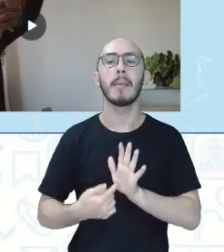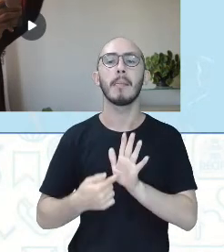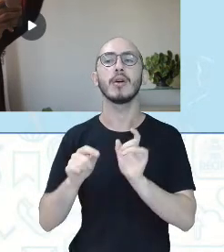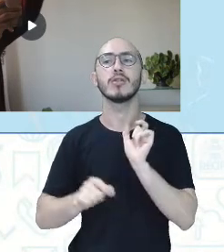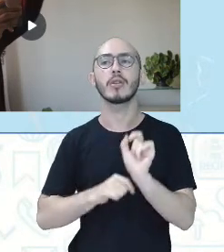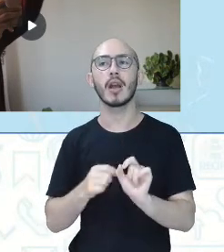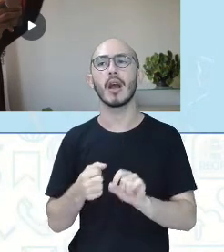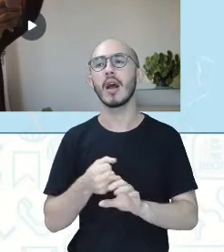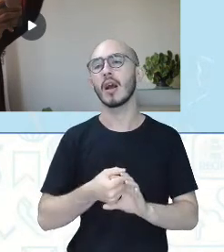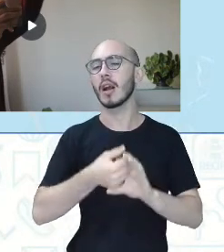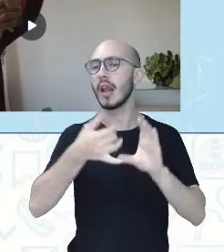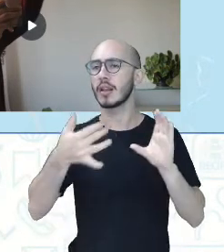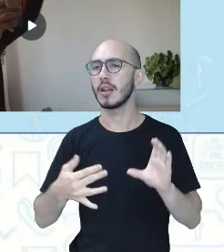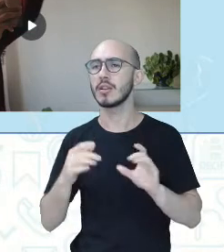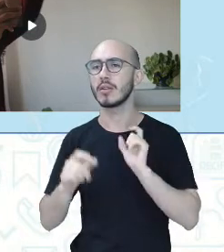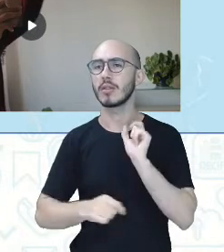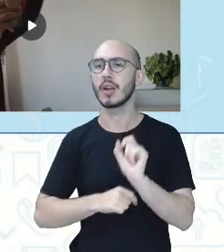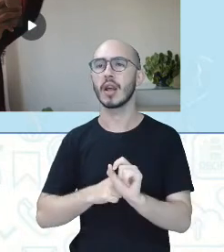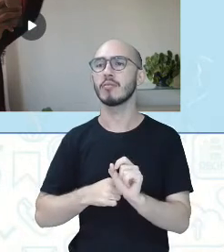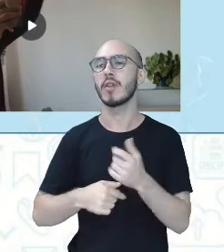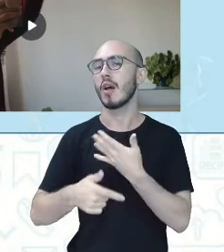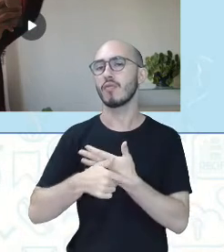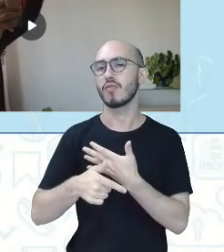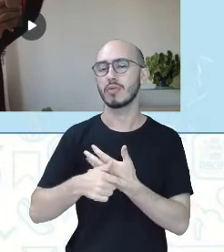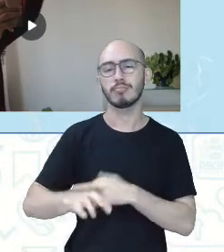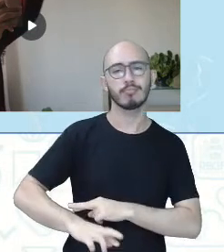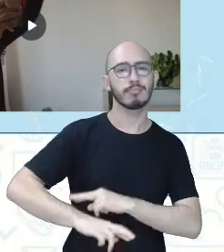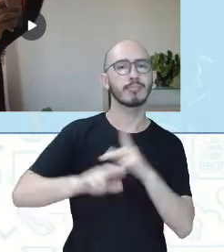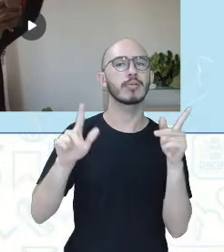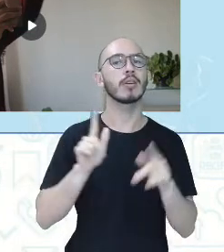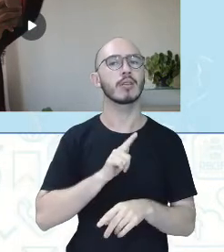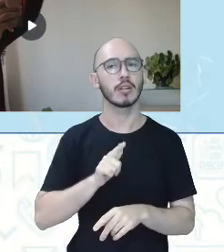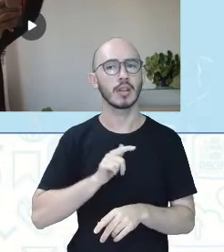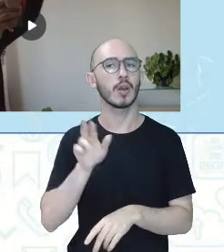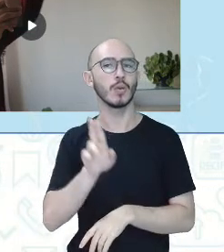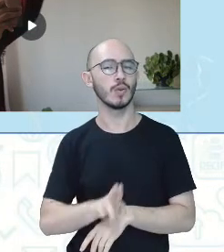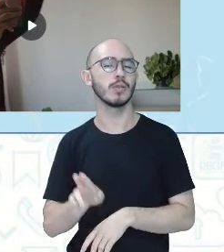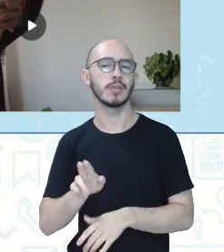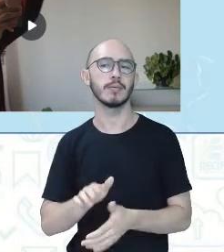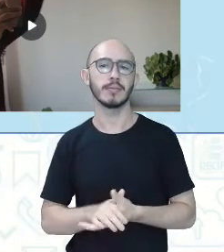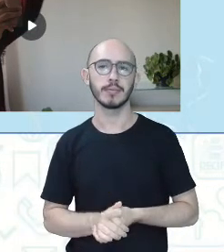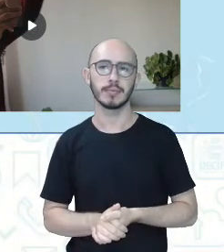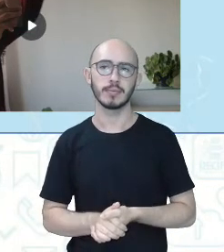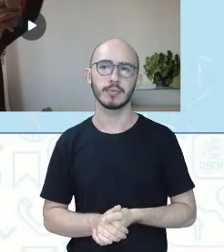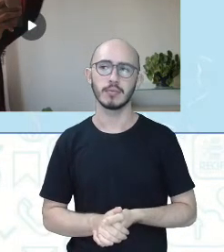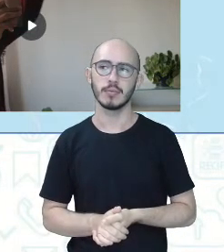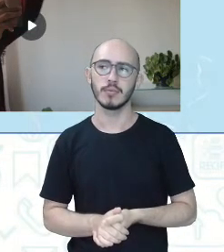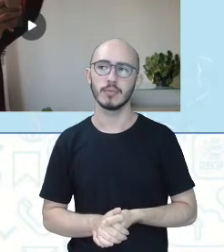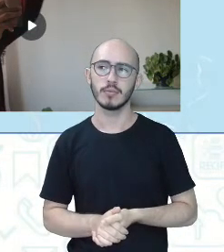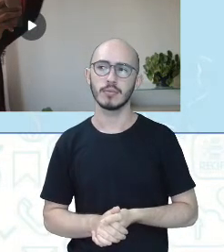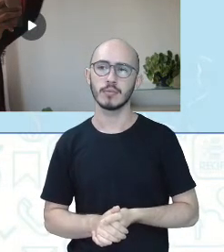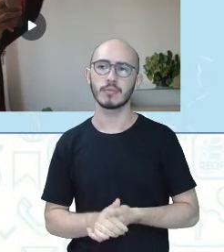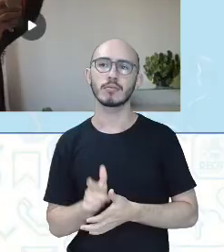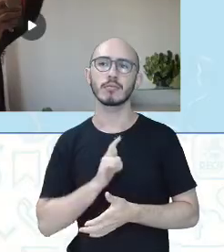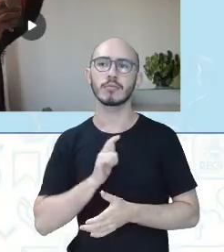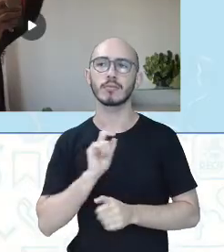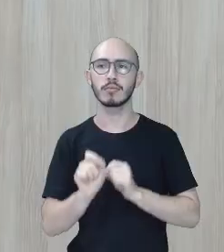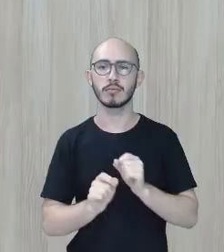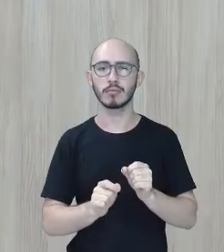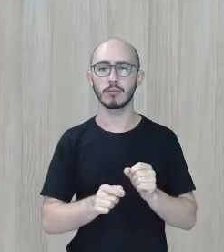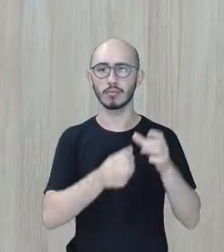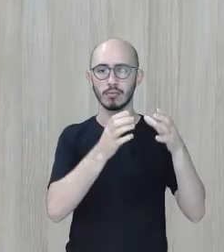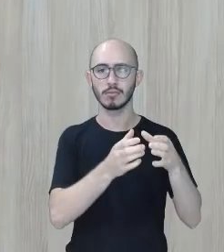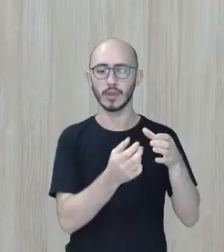também características e funções diferentes na sua utilização, não é? Nós, quando usamos o liquidificador, ele